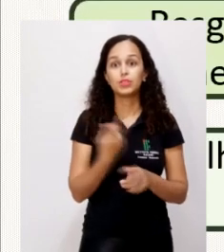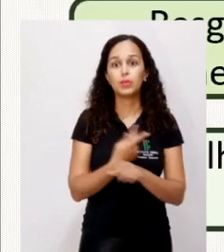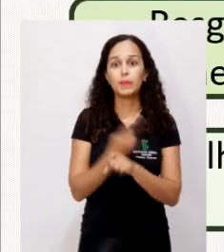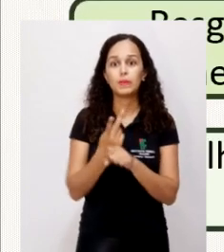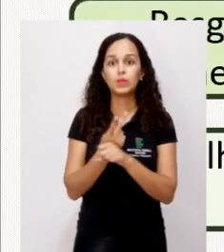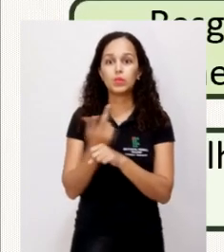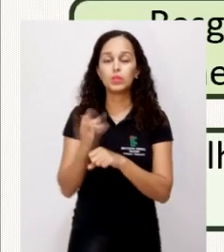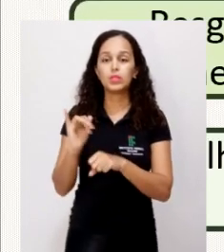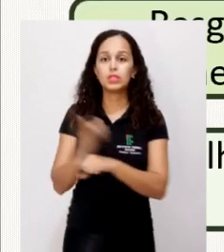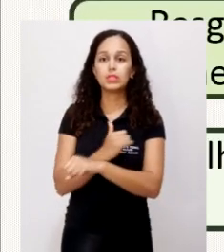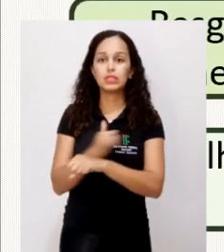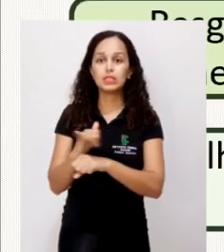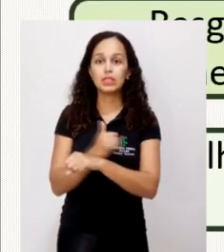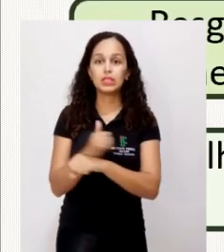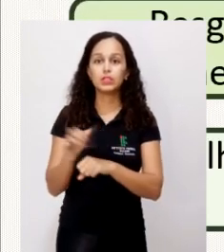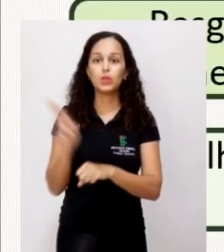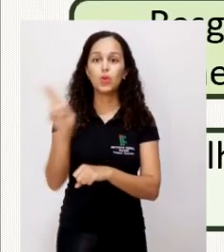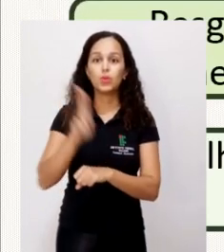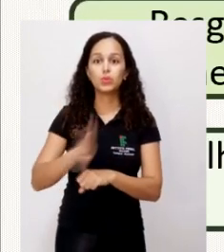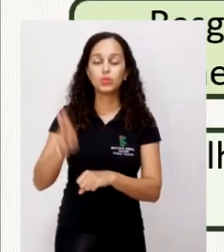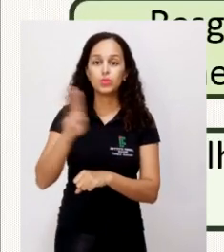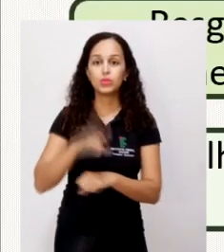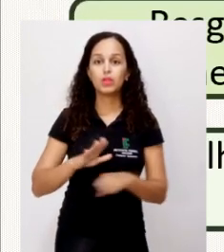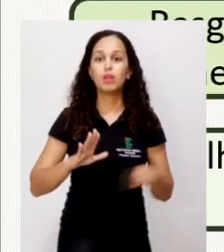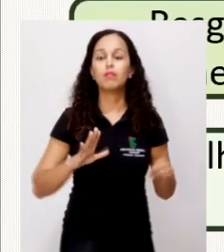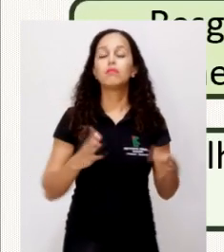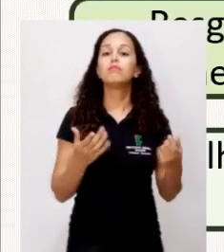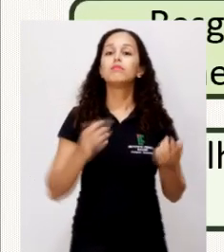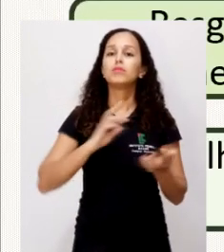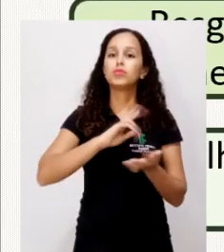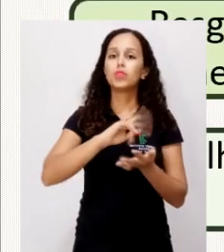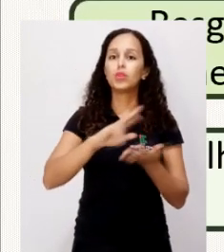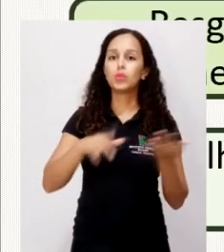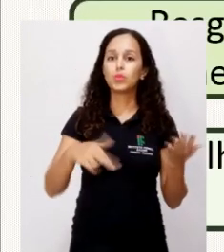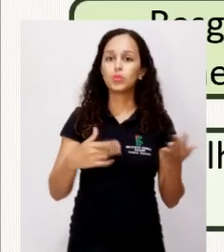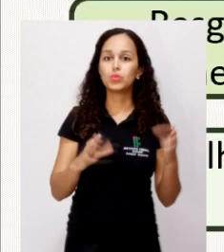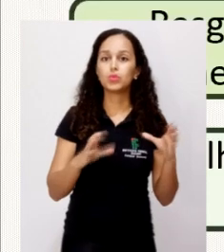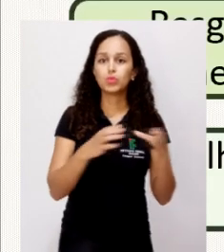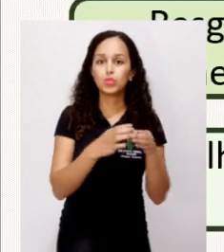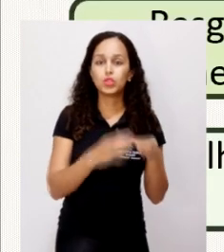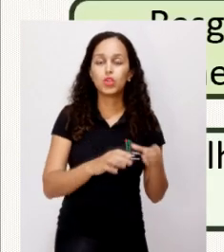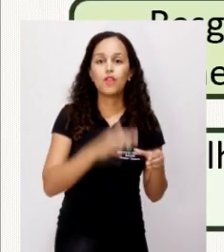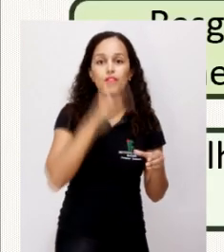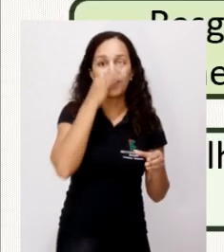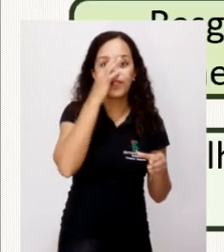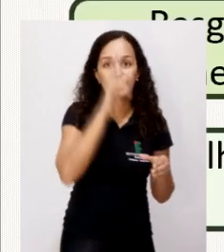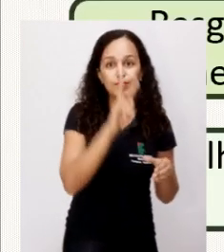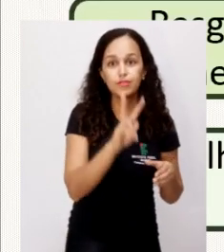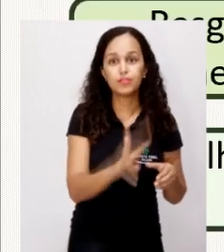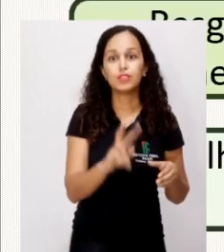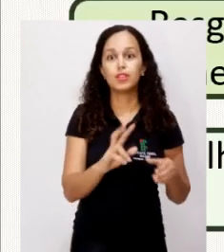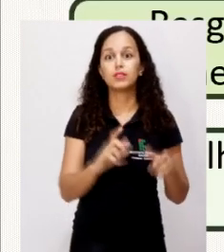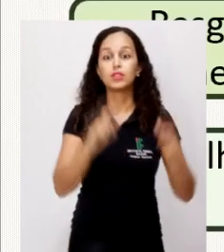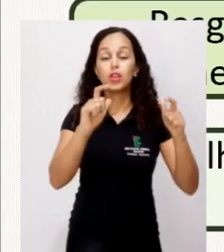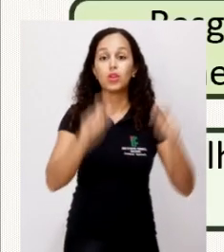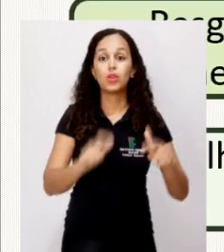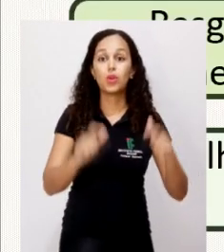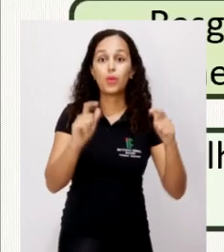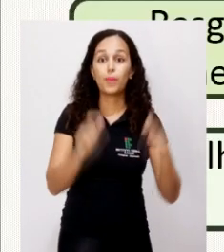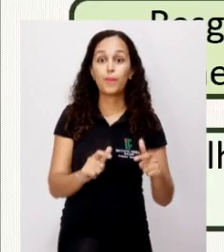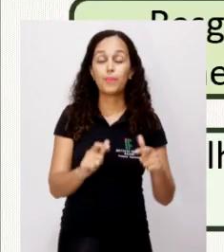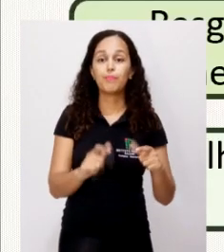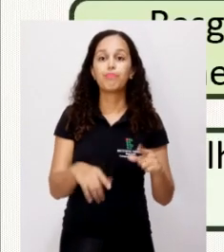né, como estratégia, usar esses recursos vegetais locais, visando, assim, a produção de